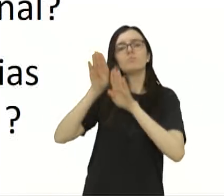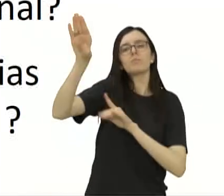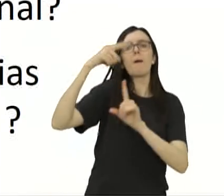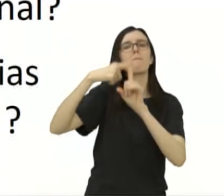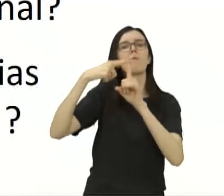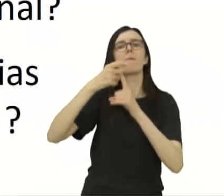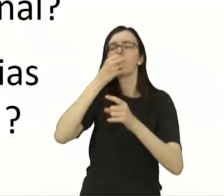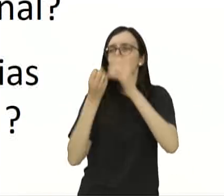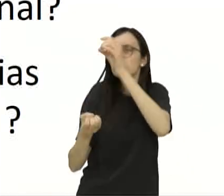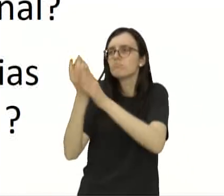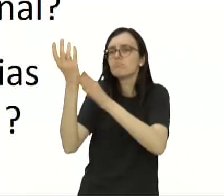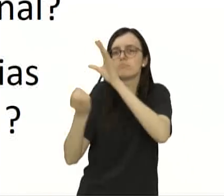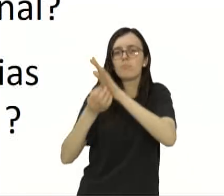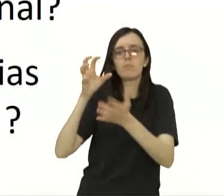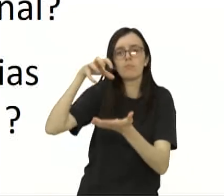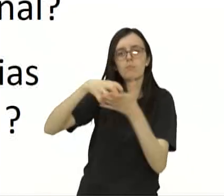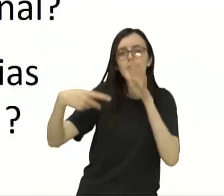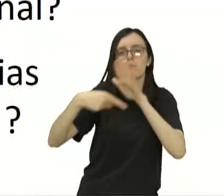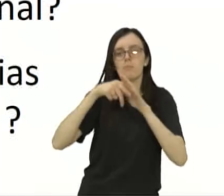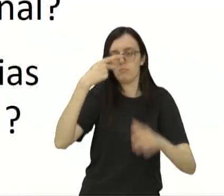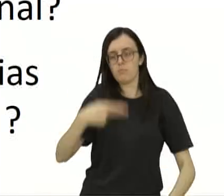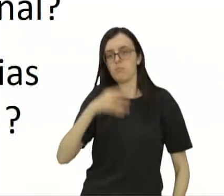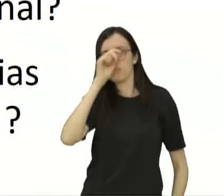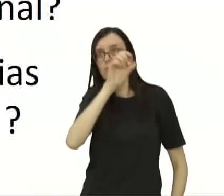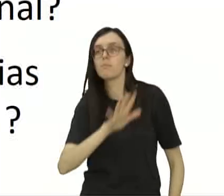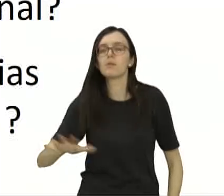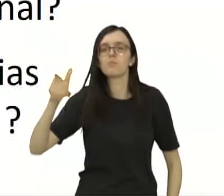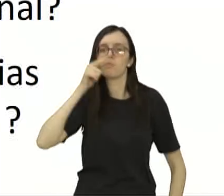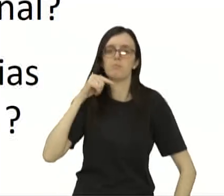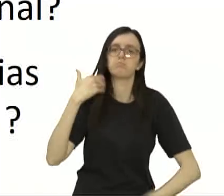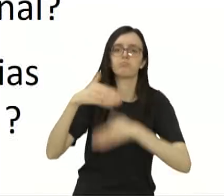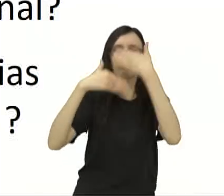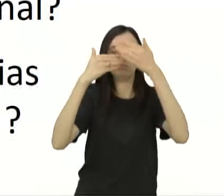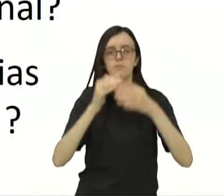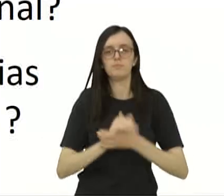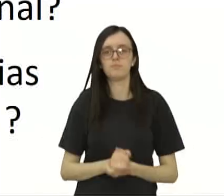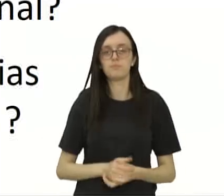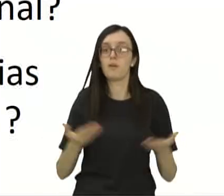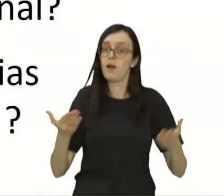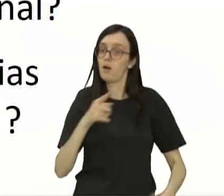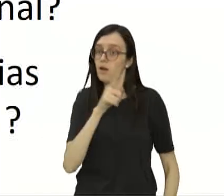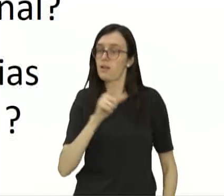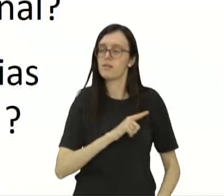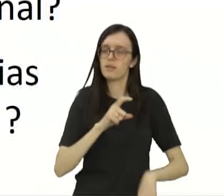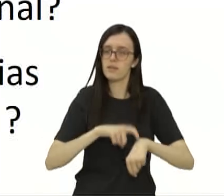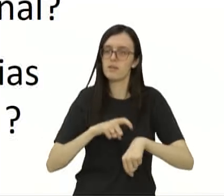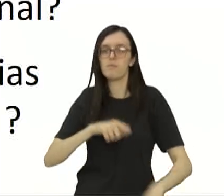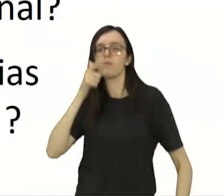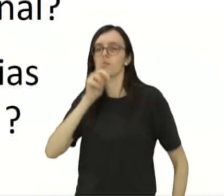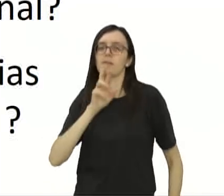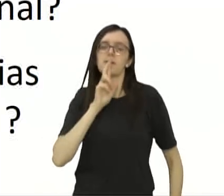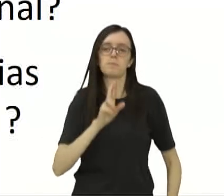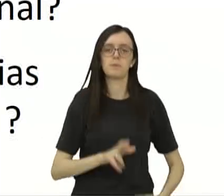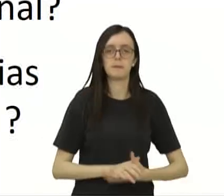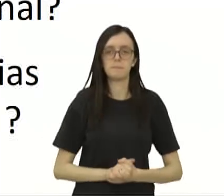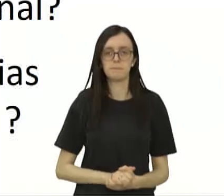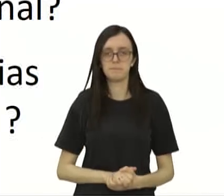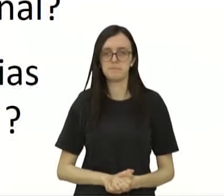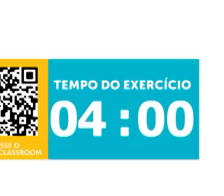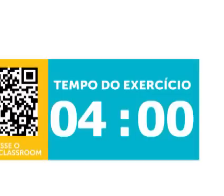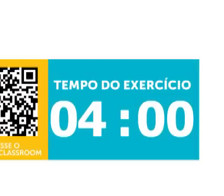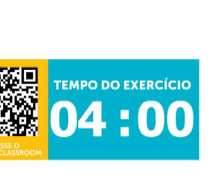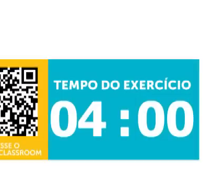da criação das agências nacionais para o desenvolvimento regional? Então agora você tem um tempo para responder.